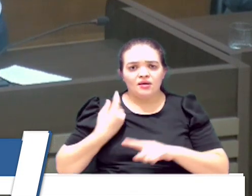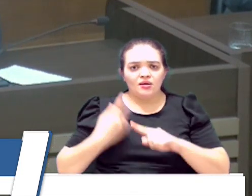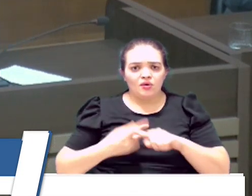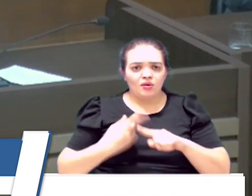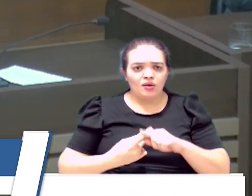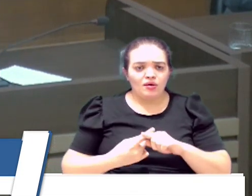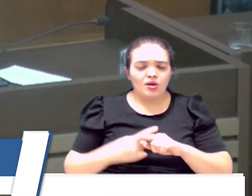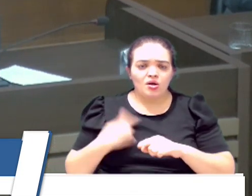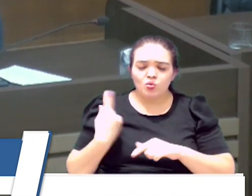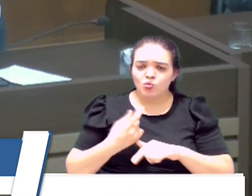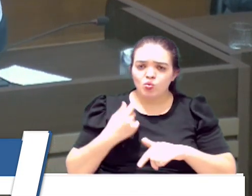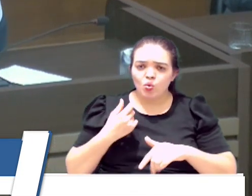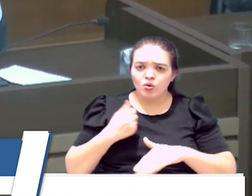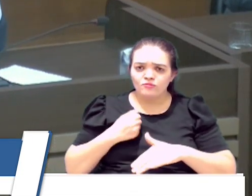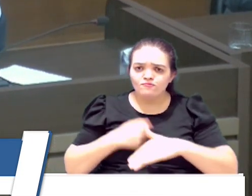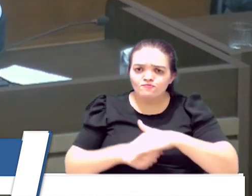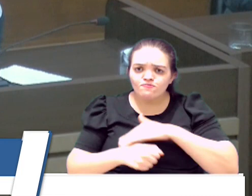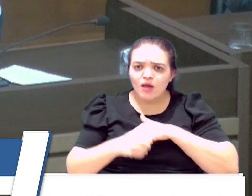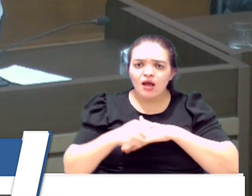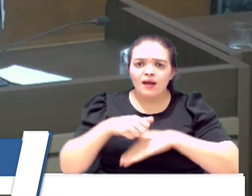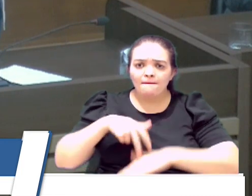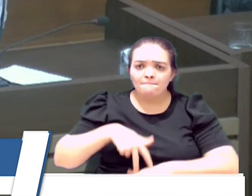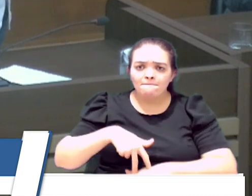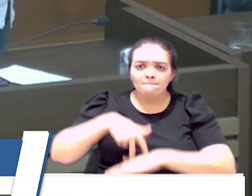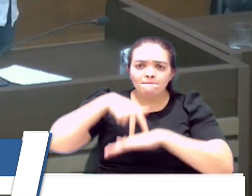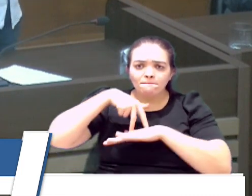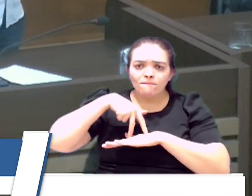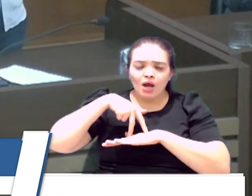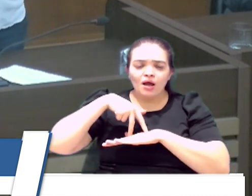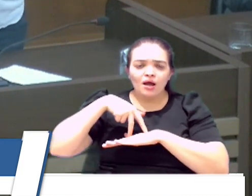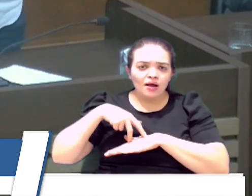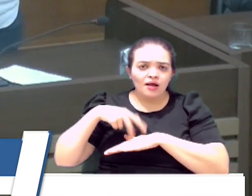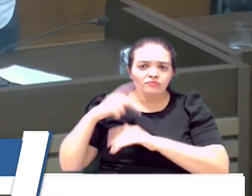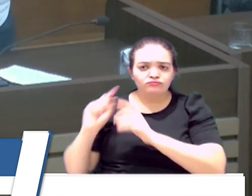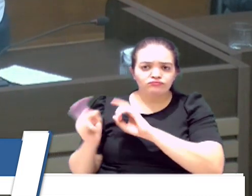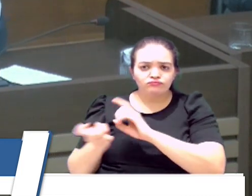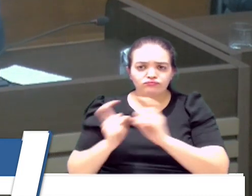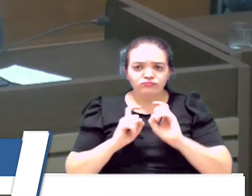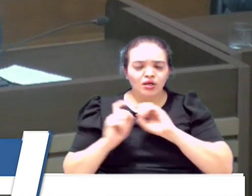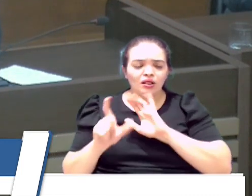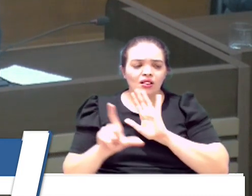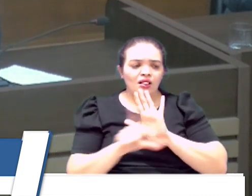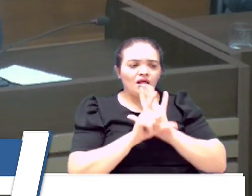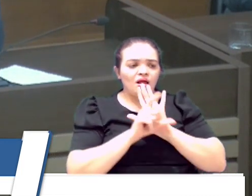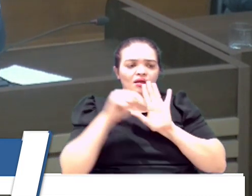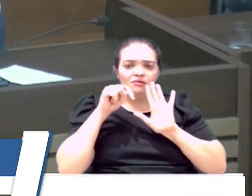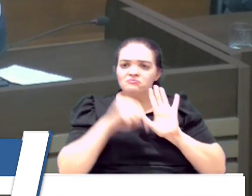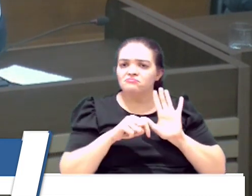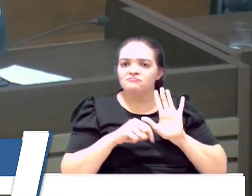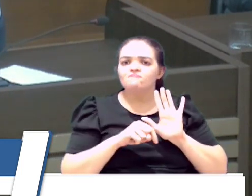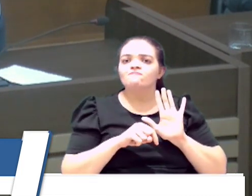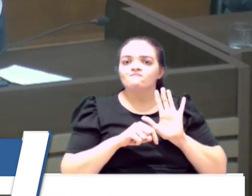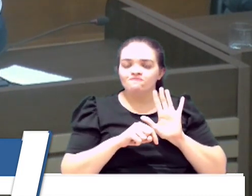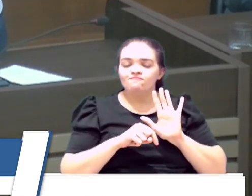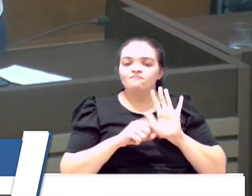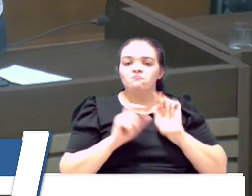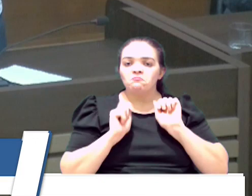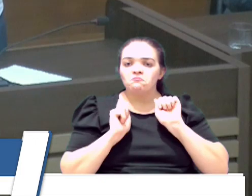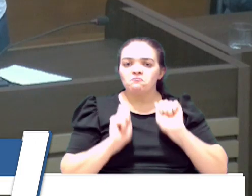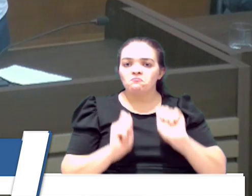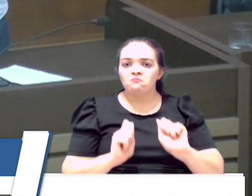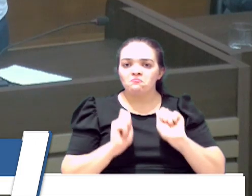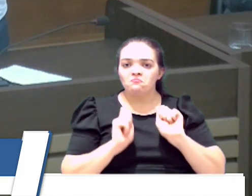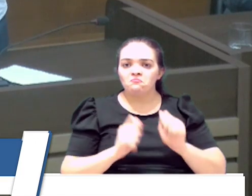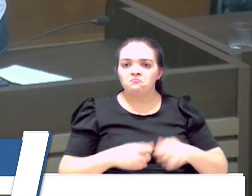gente ocupar esse espaço aqui, quando a gente estiver discutindo lei aqui, a gente vai poder falar